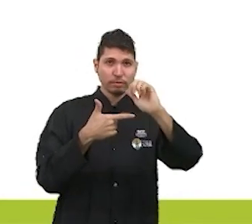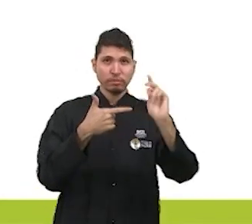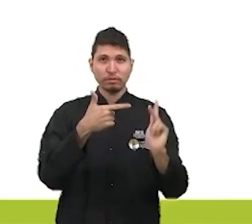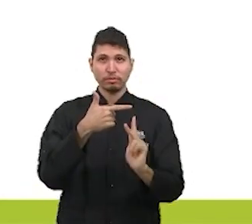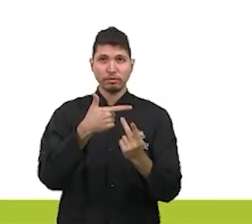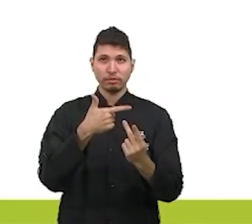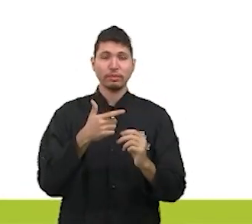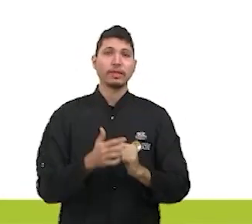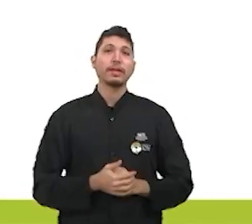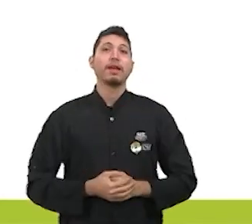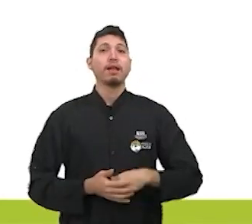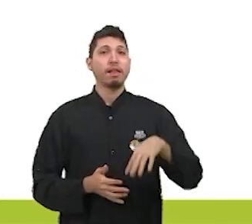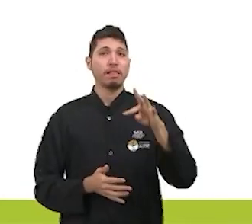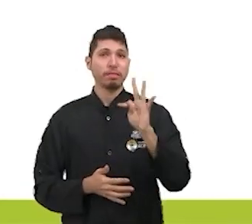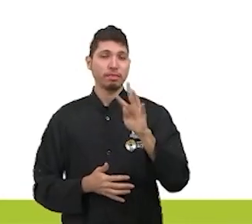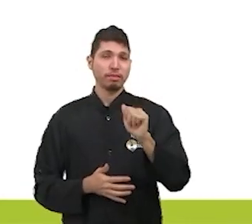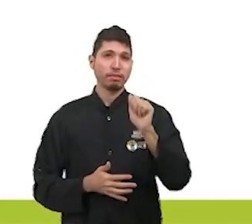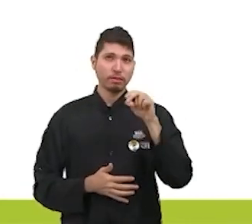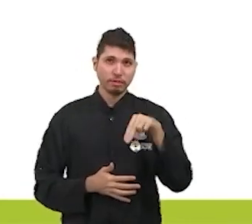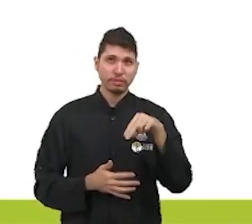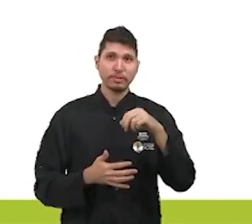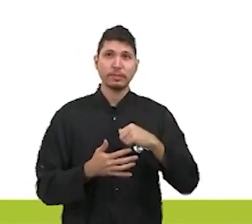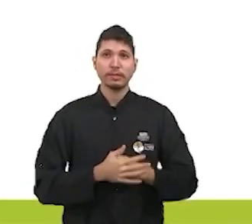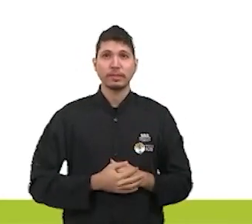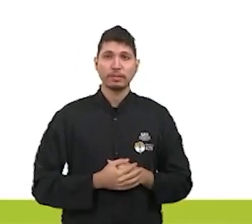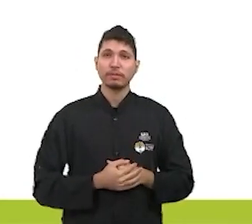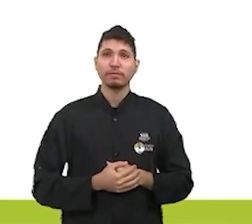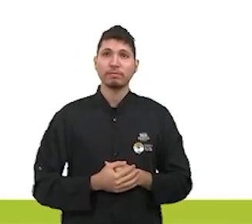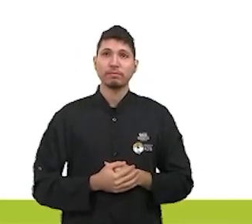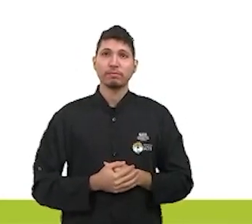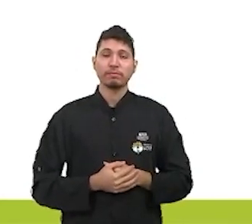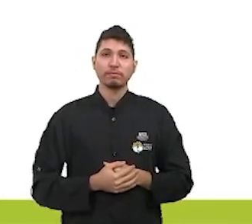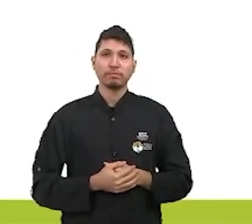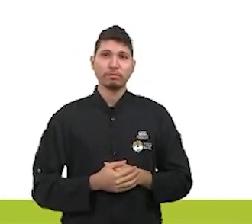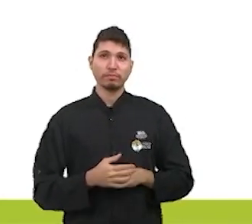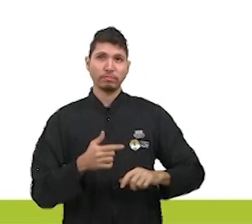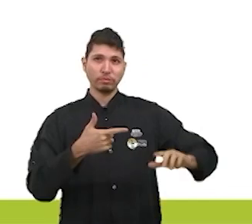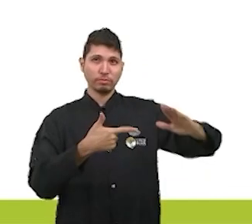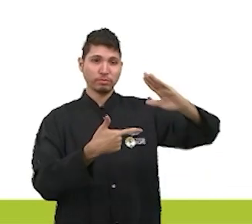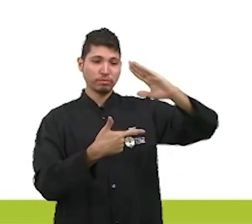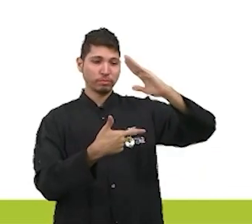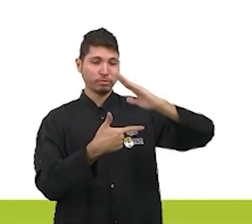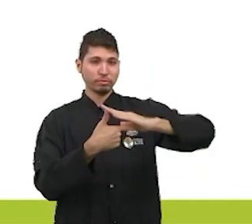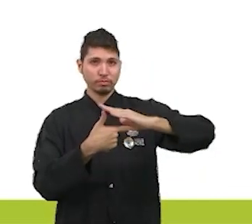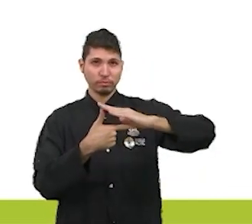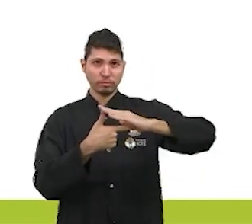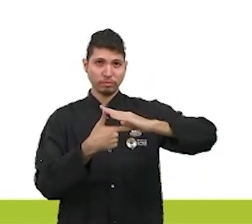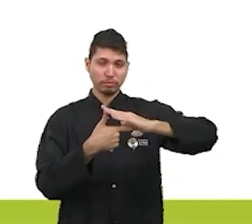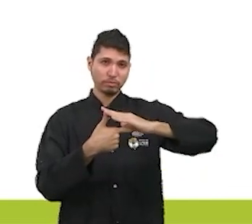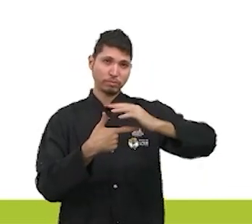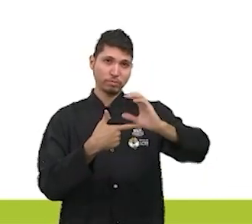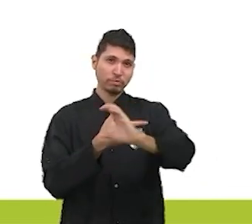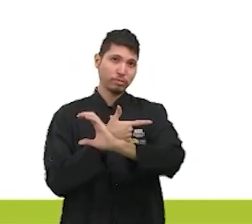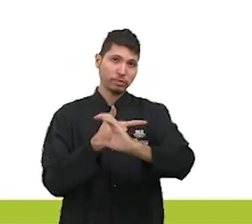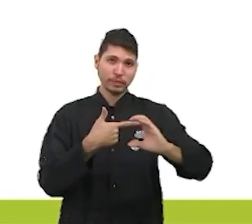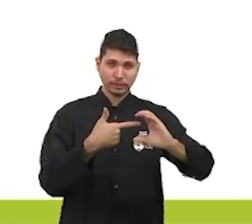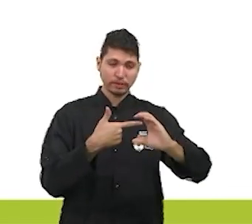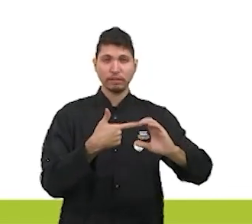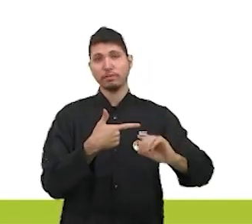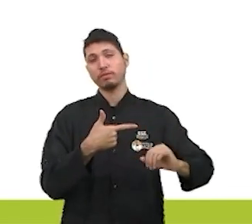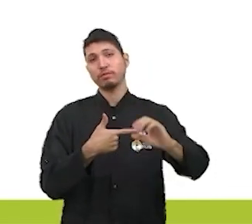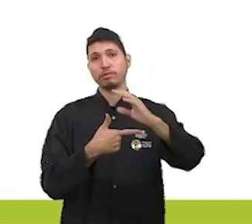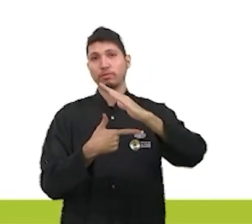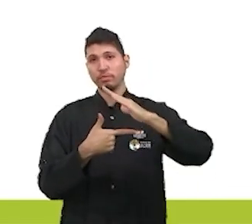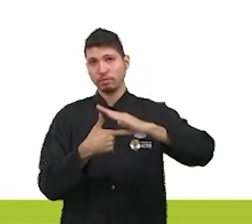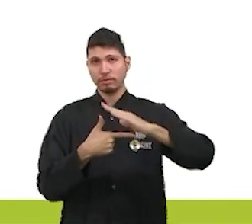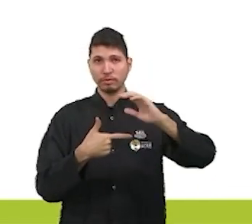tangente? A tangente vai ser o quê? Vai ser a razão entre os dois, ou seja, a tangente vai ser o cateto oposto sobre o cateto adjacente. Olha como é